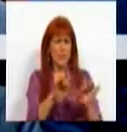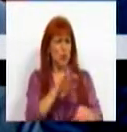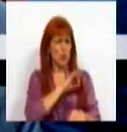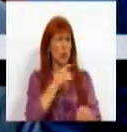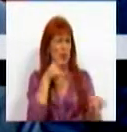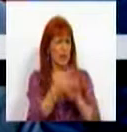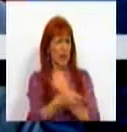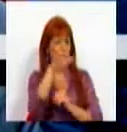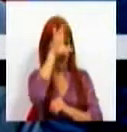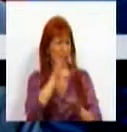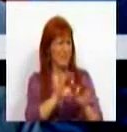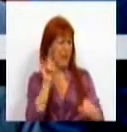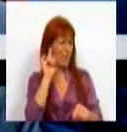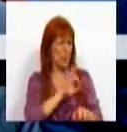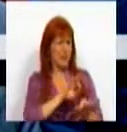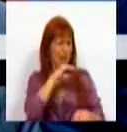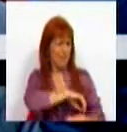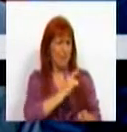os senhores entraram no Governo.